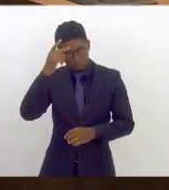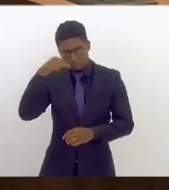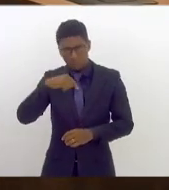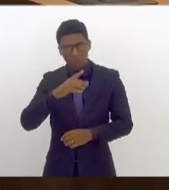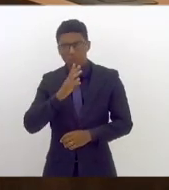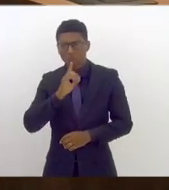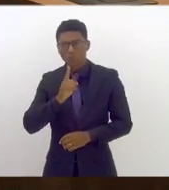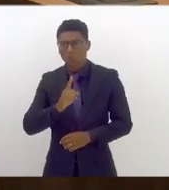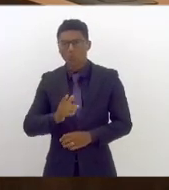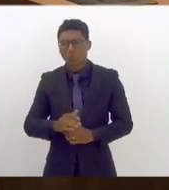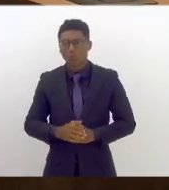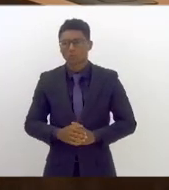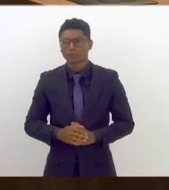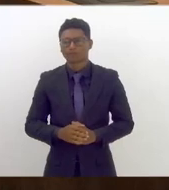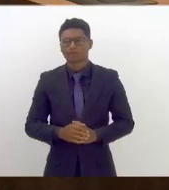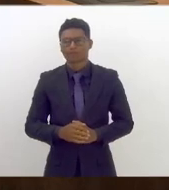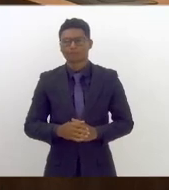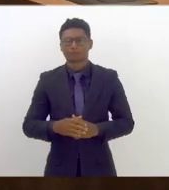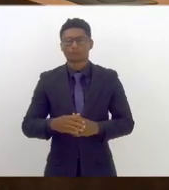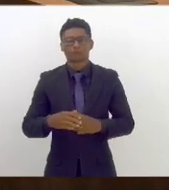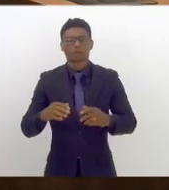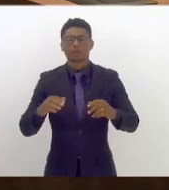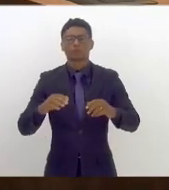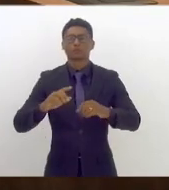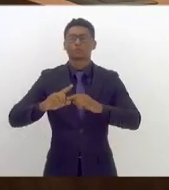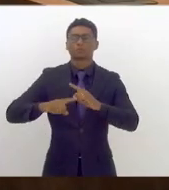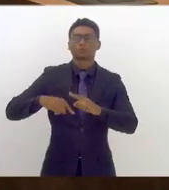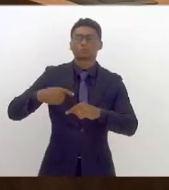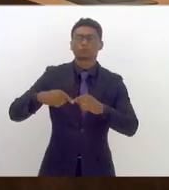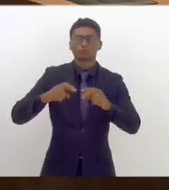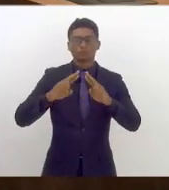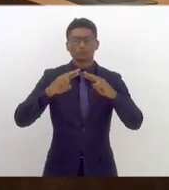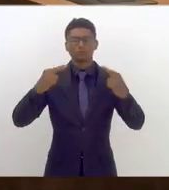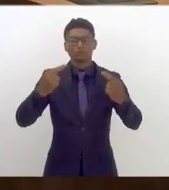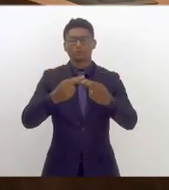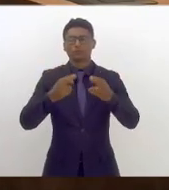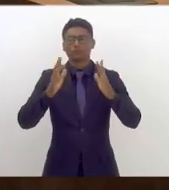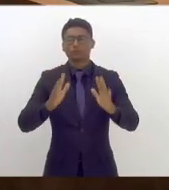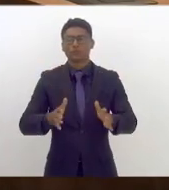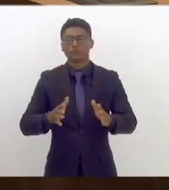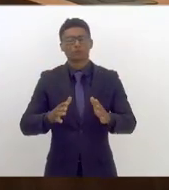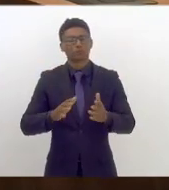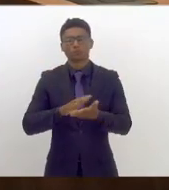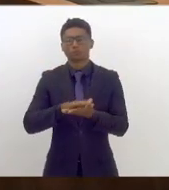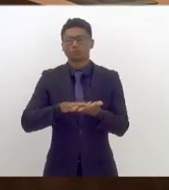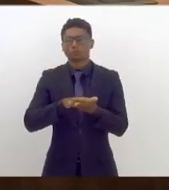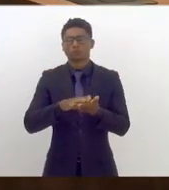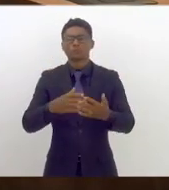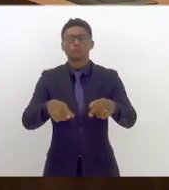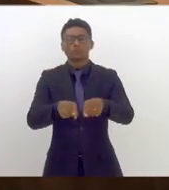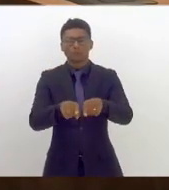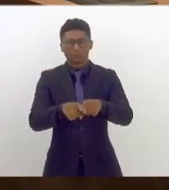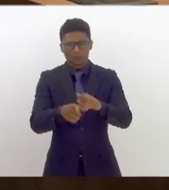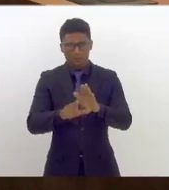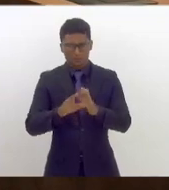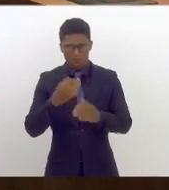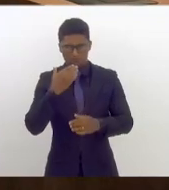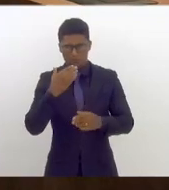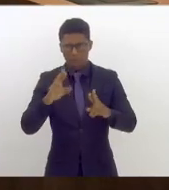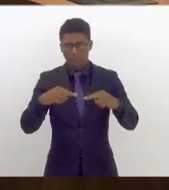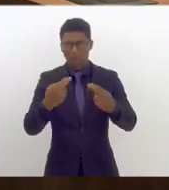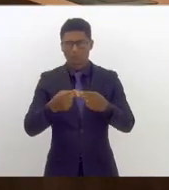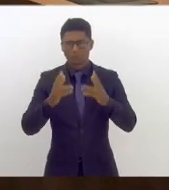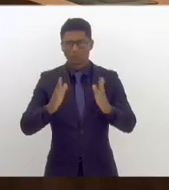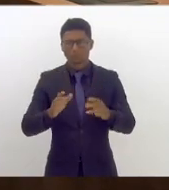não teve nenhuma audiência pública, nem foi pedido para ter, por isso que não teve. Aliás, eu não sei nem com